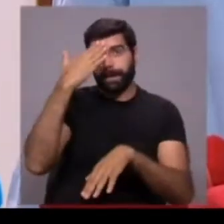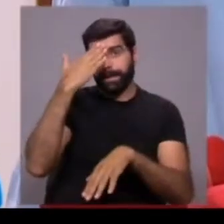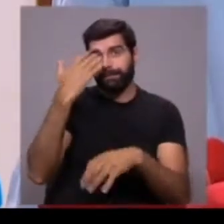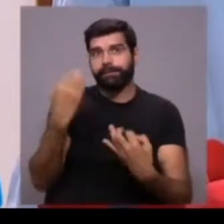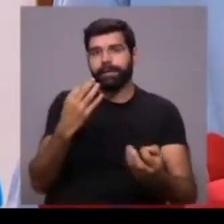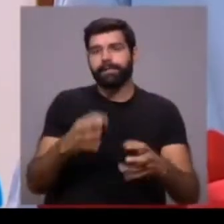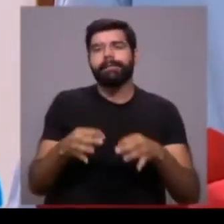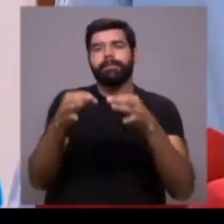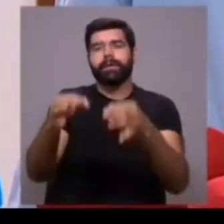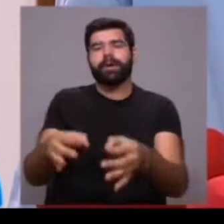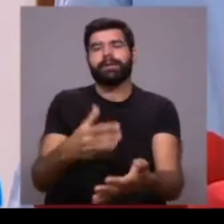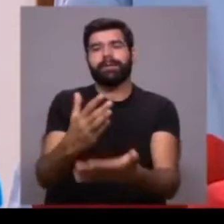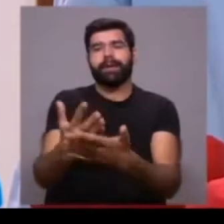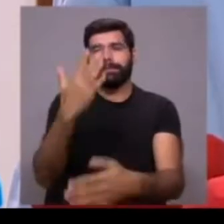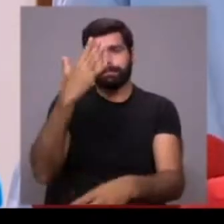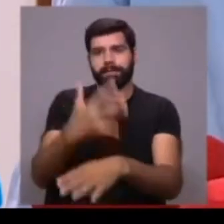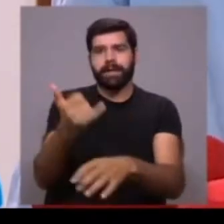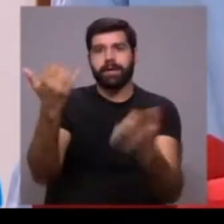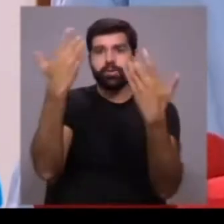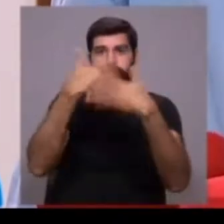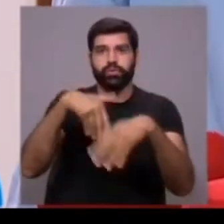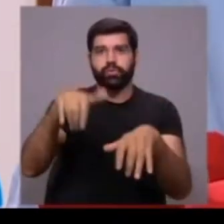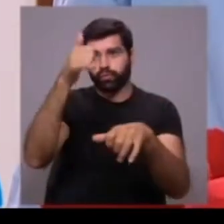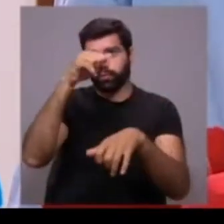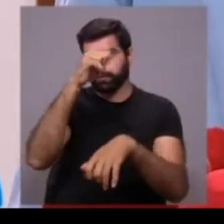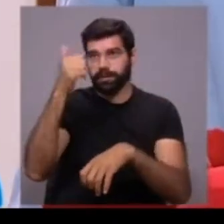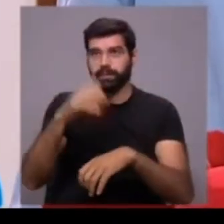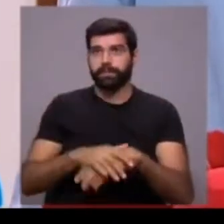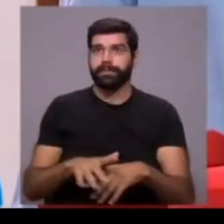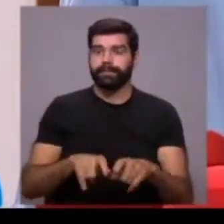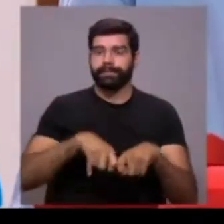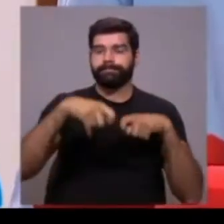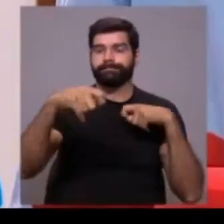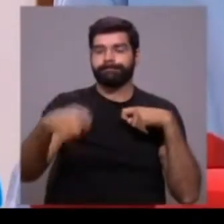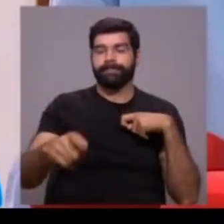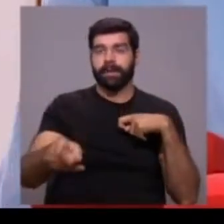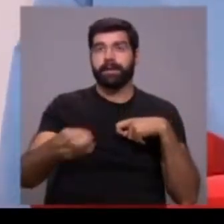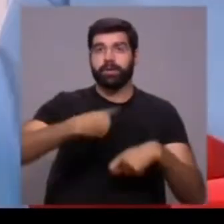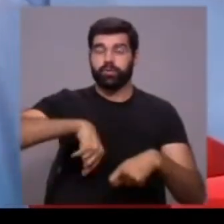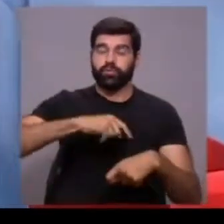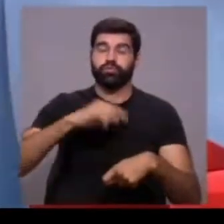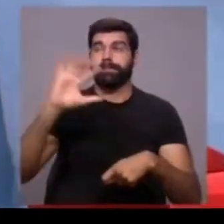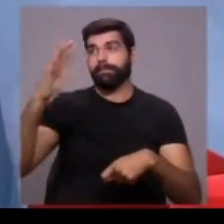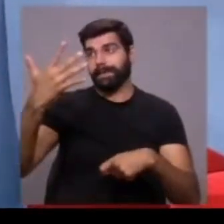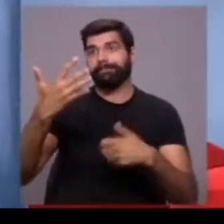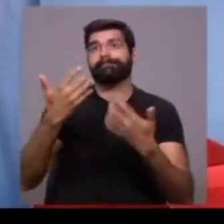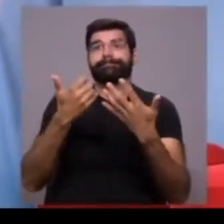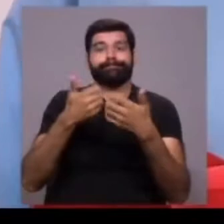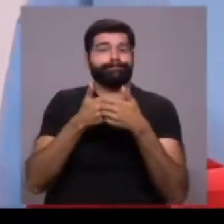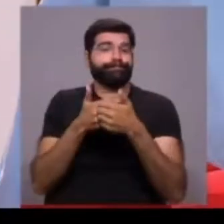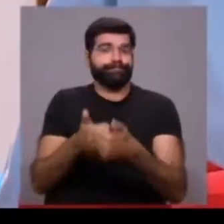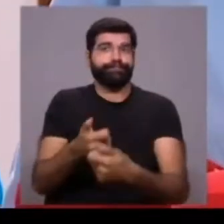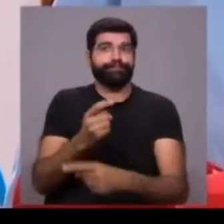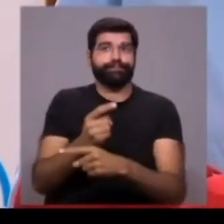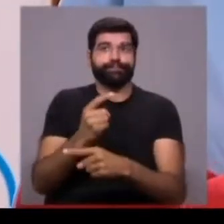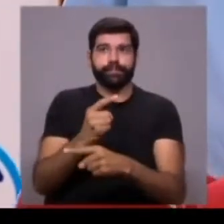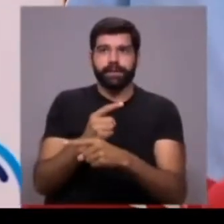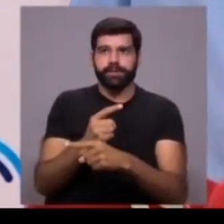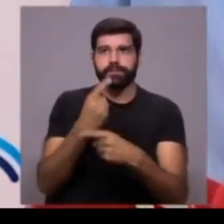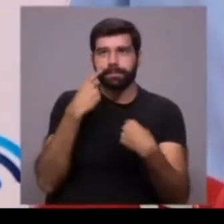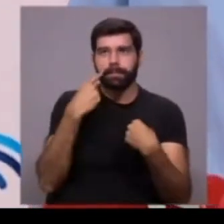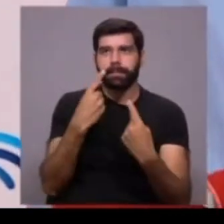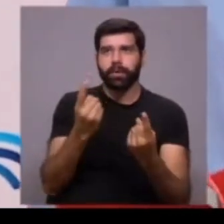a meia-noite de domingo pelo menos embora tenhamos que ir acompanhando a evolução meteorológica que indica